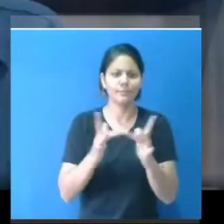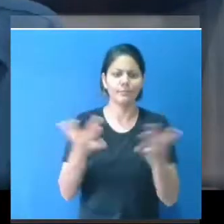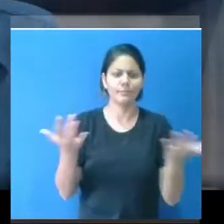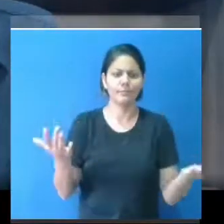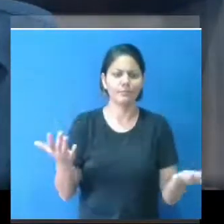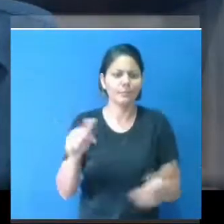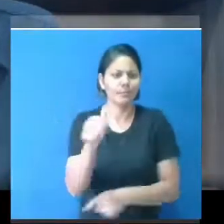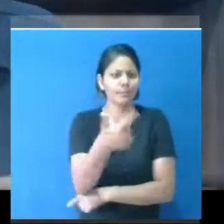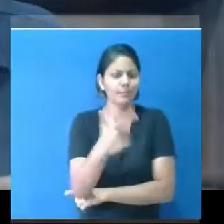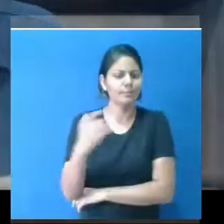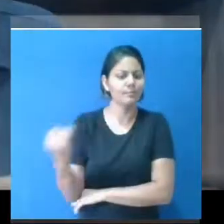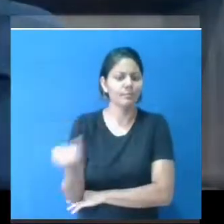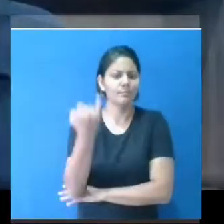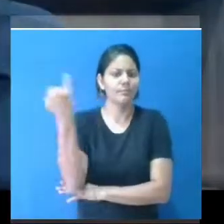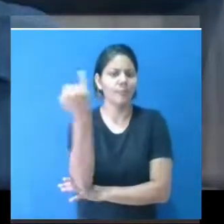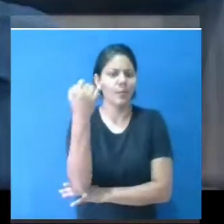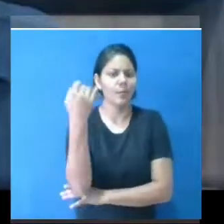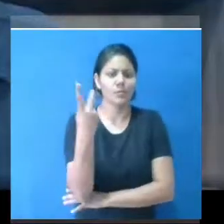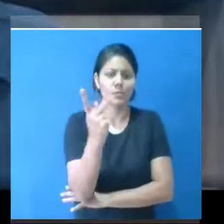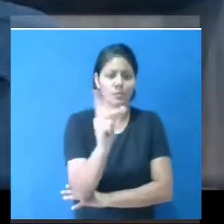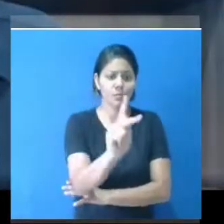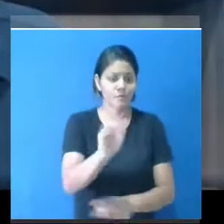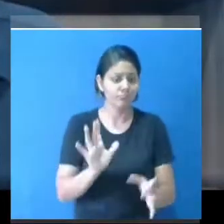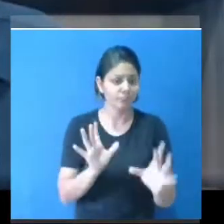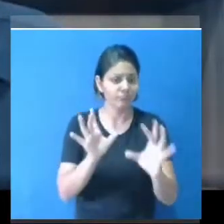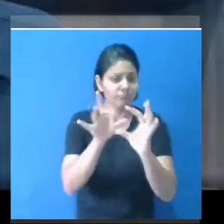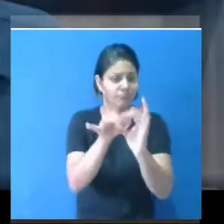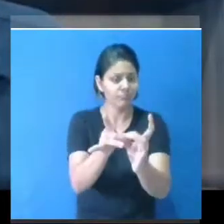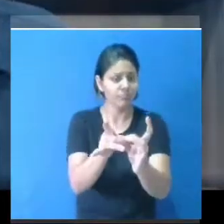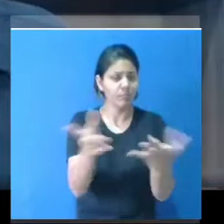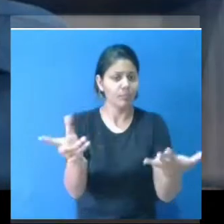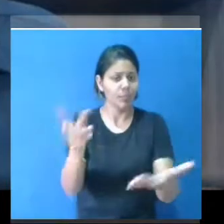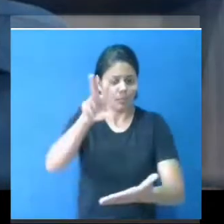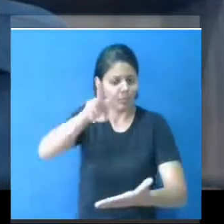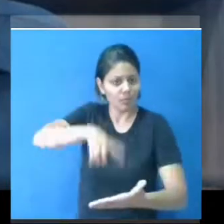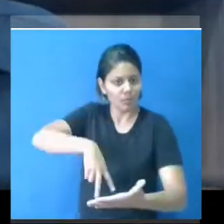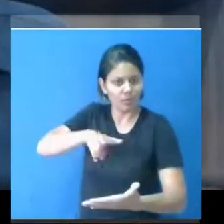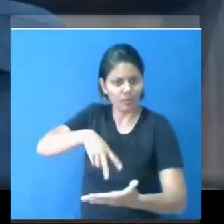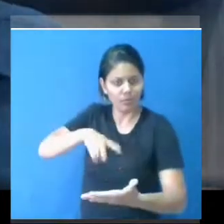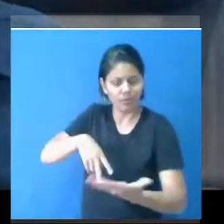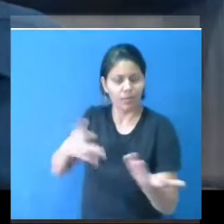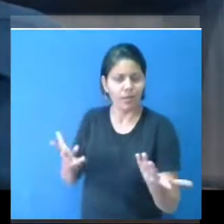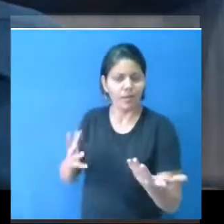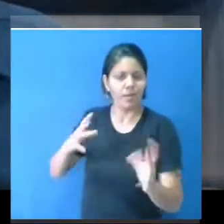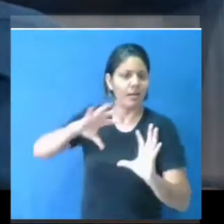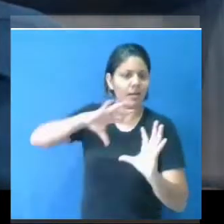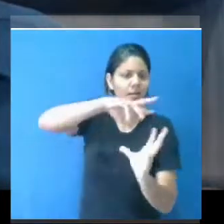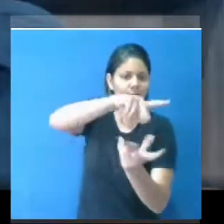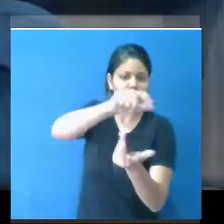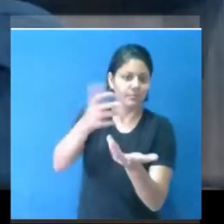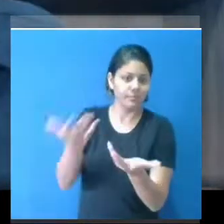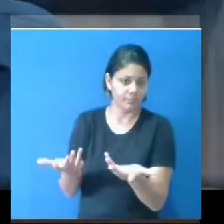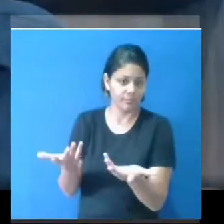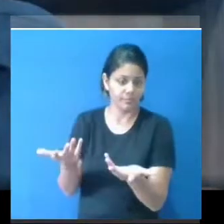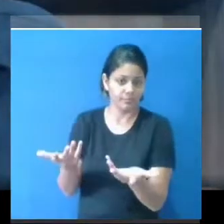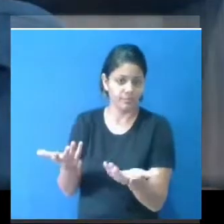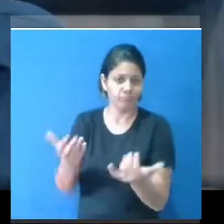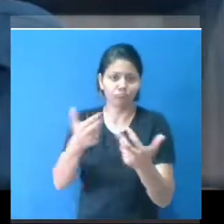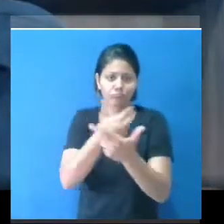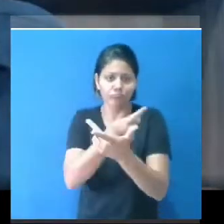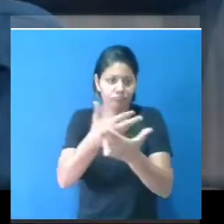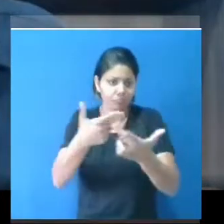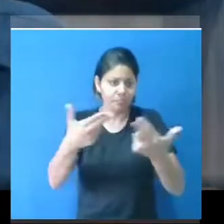seja o seu vínculo de origem do próprio leitor, a obra ela é universal, ela é lida independentemente